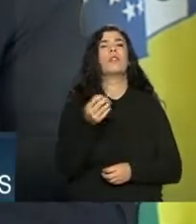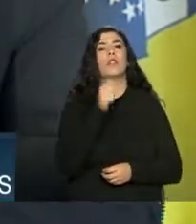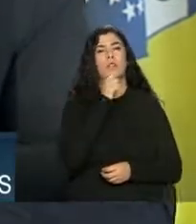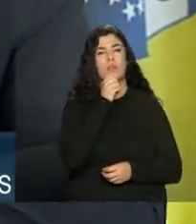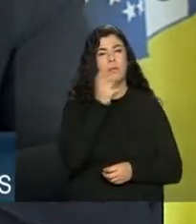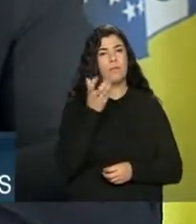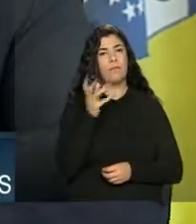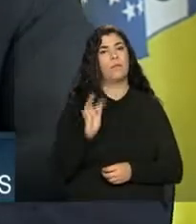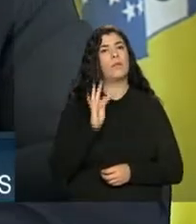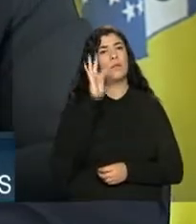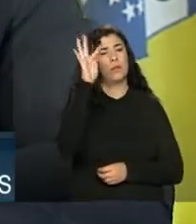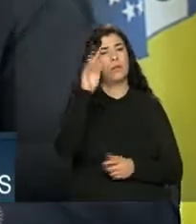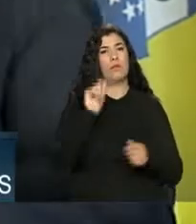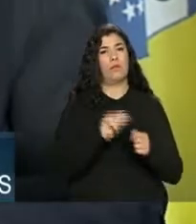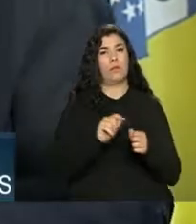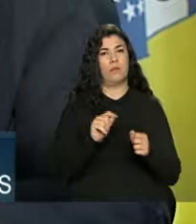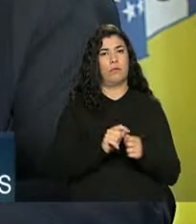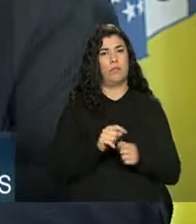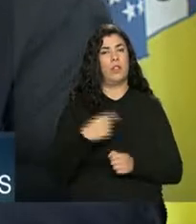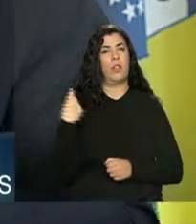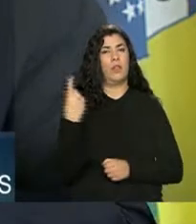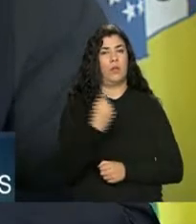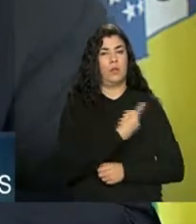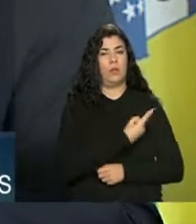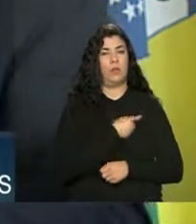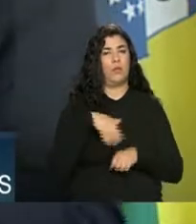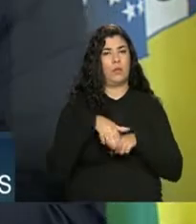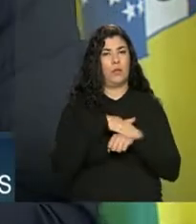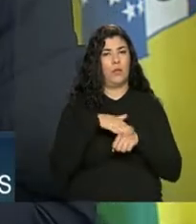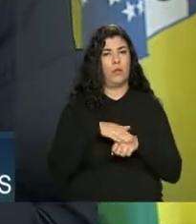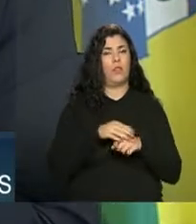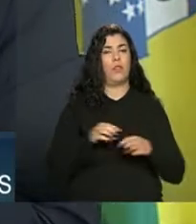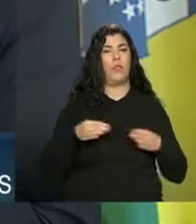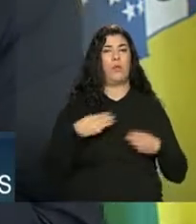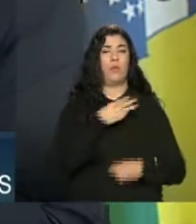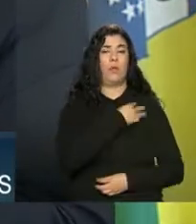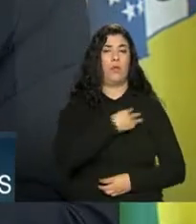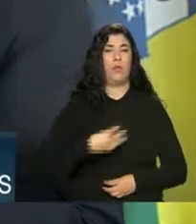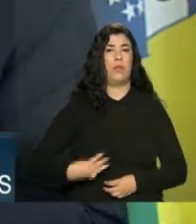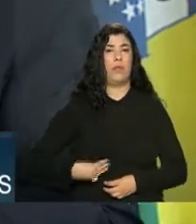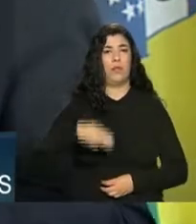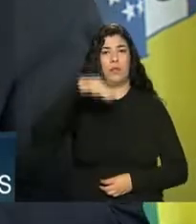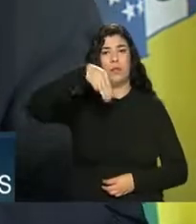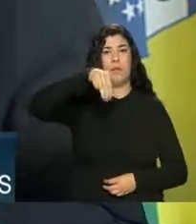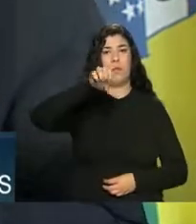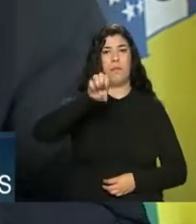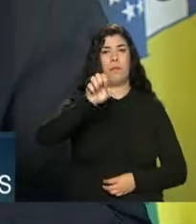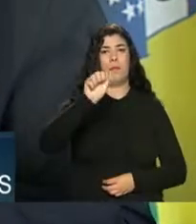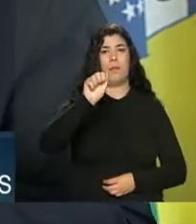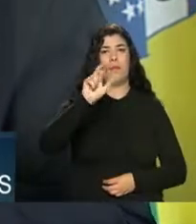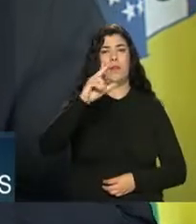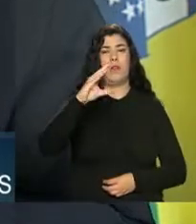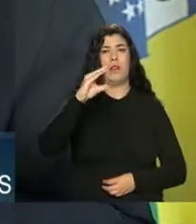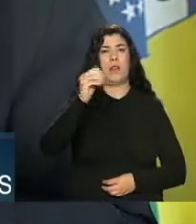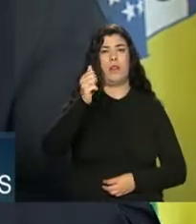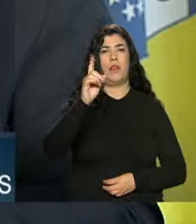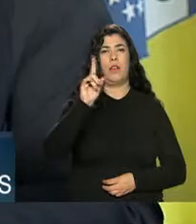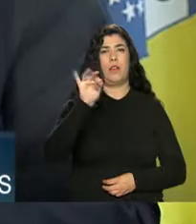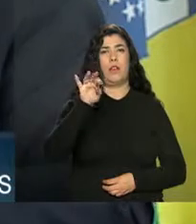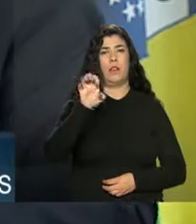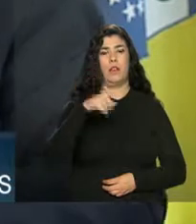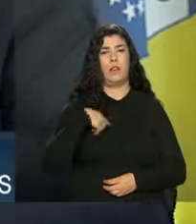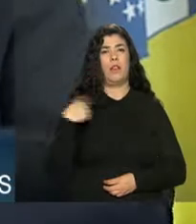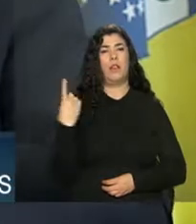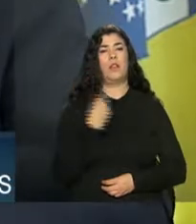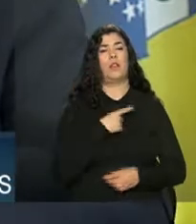essa é uma deliberação de hoje com o ministro Mercadante e nós que vão faremos um levantamento